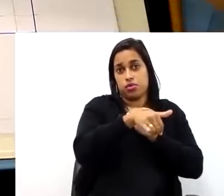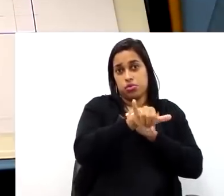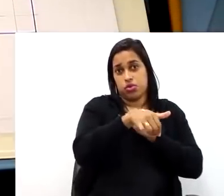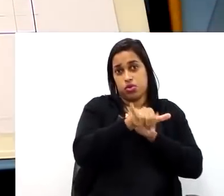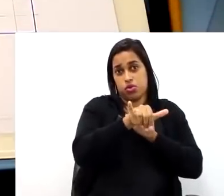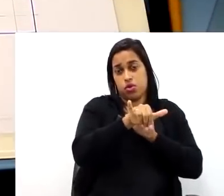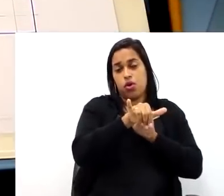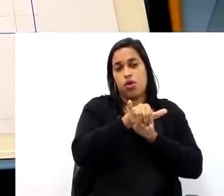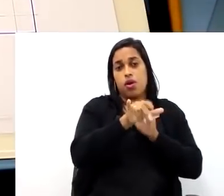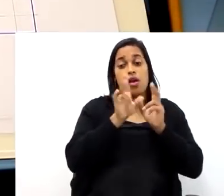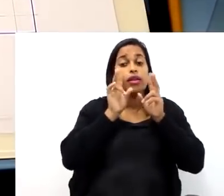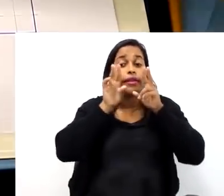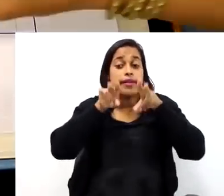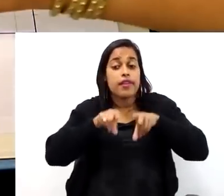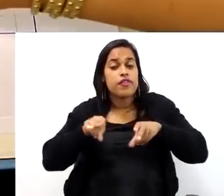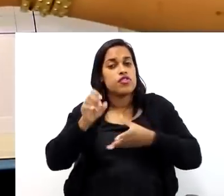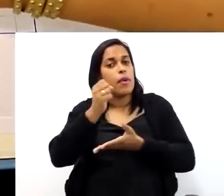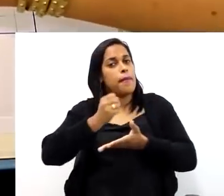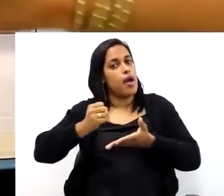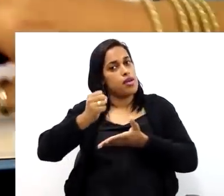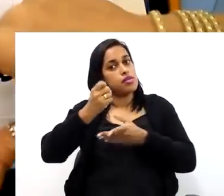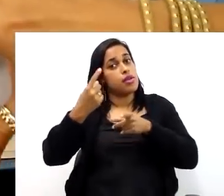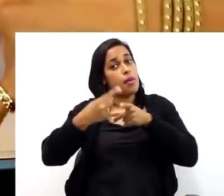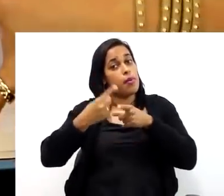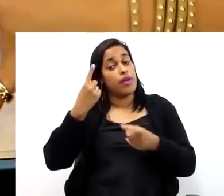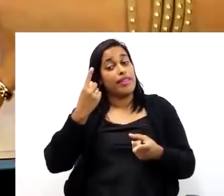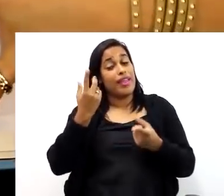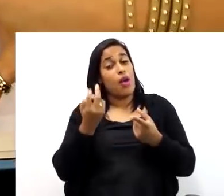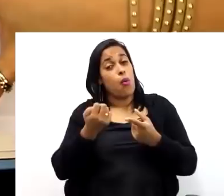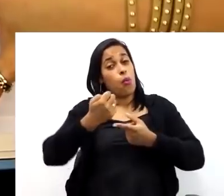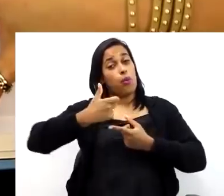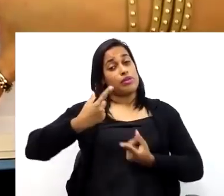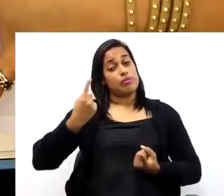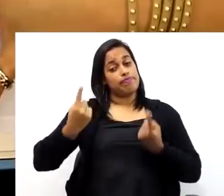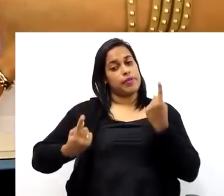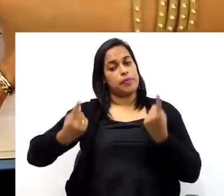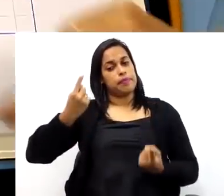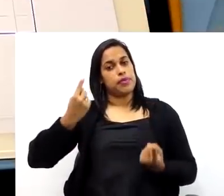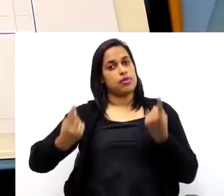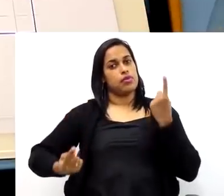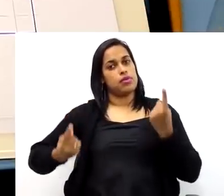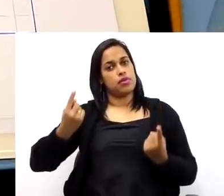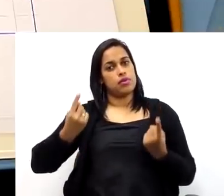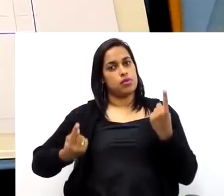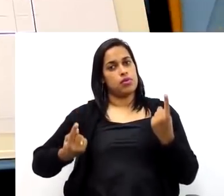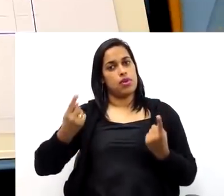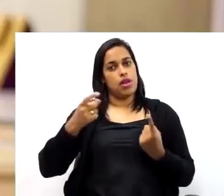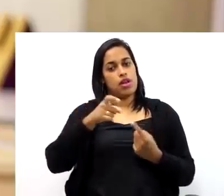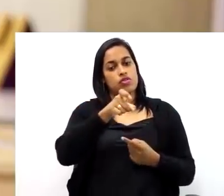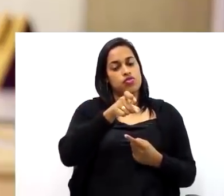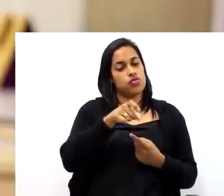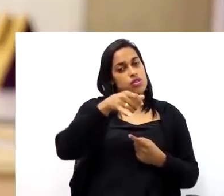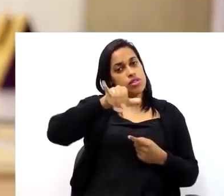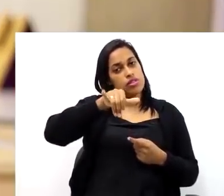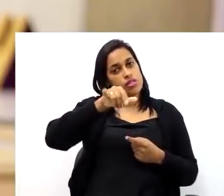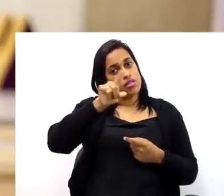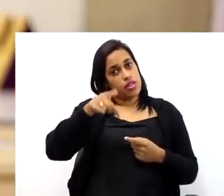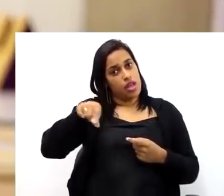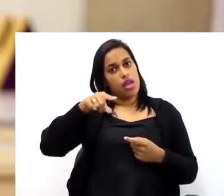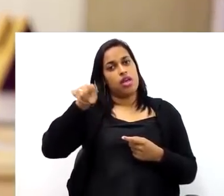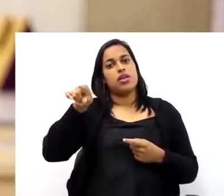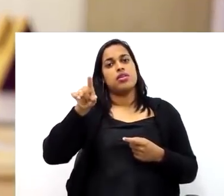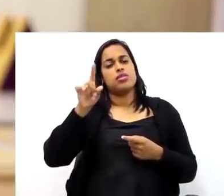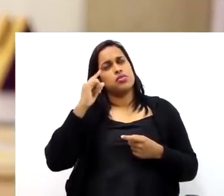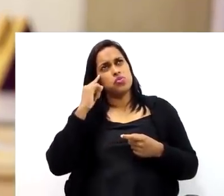está em vista básica, porque ele está perpendicular a esse plano de projeção XZ. Se está com dúvida